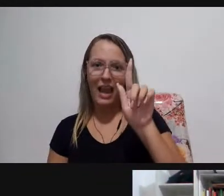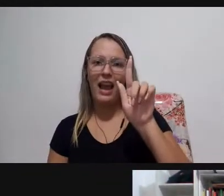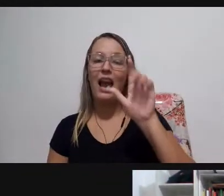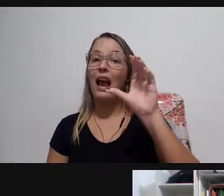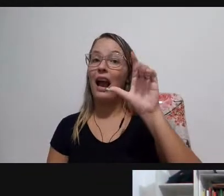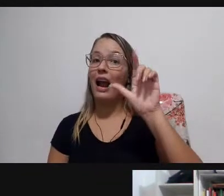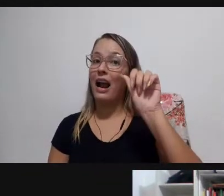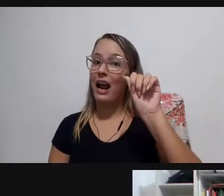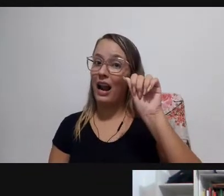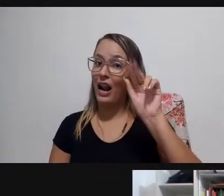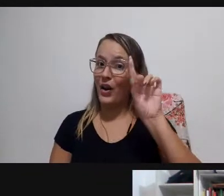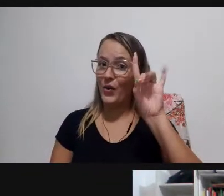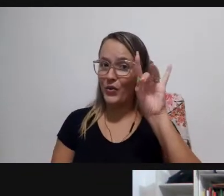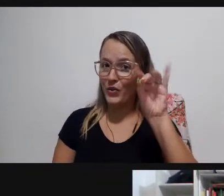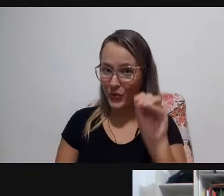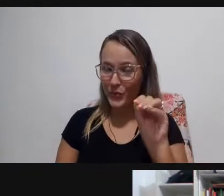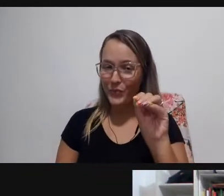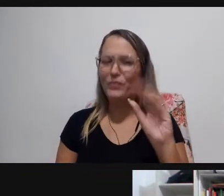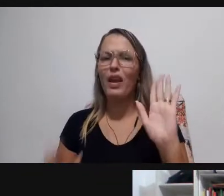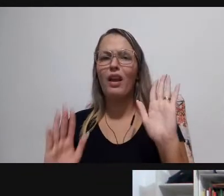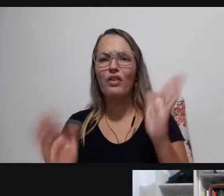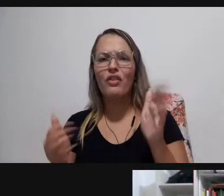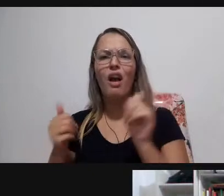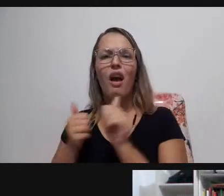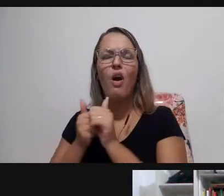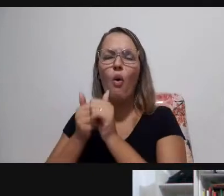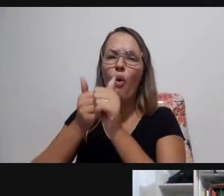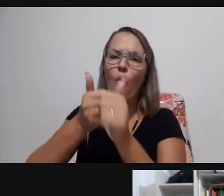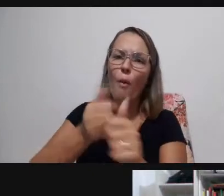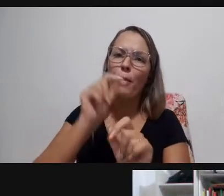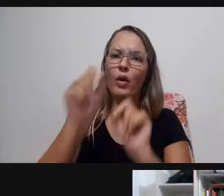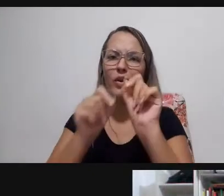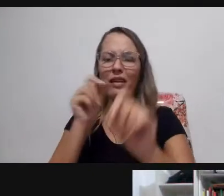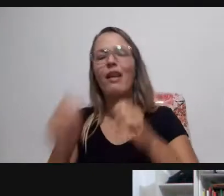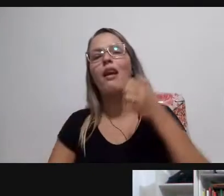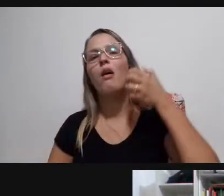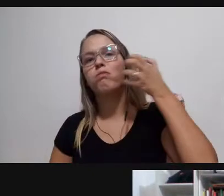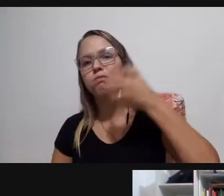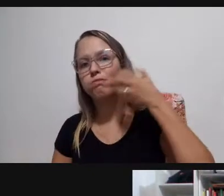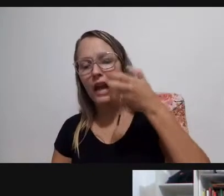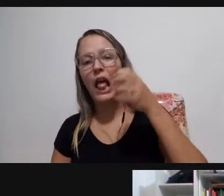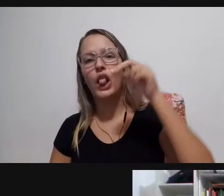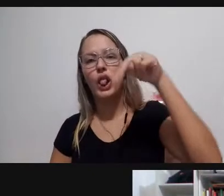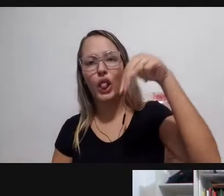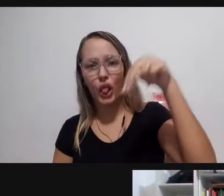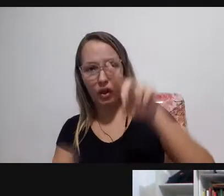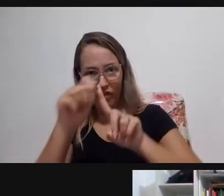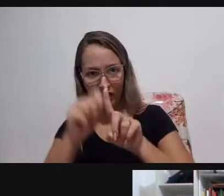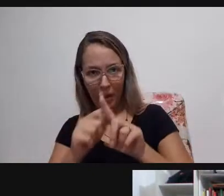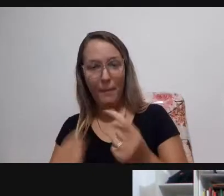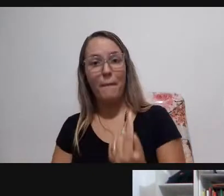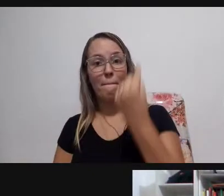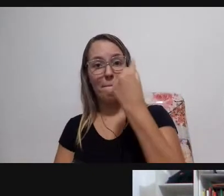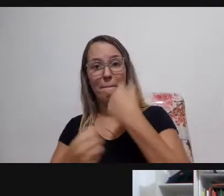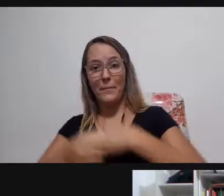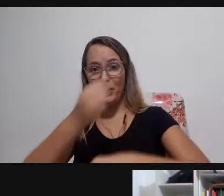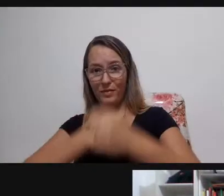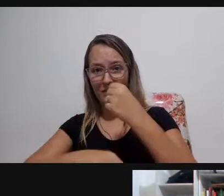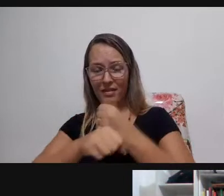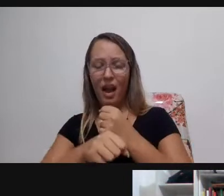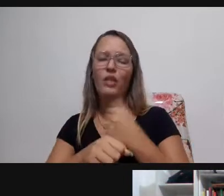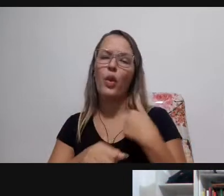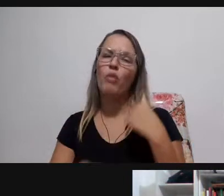tenho acompanhado os seminários desde novembro, né? Assisti alguns, vejo